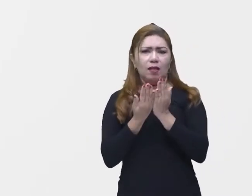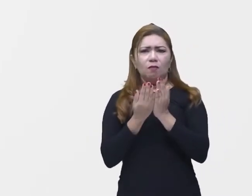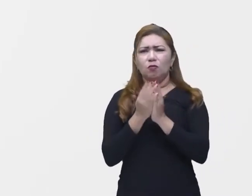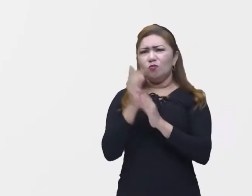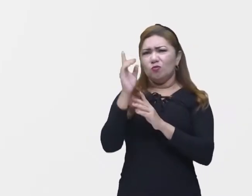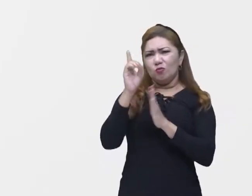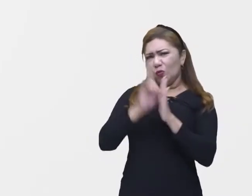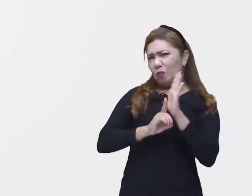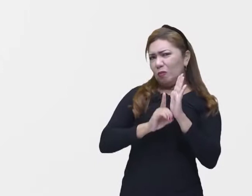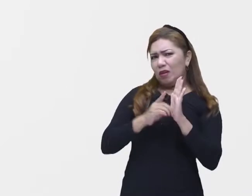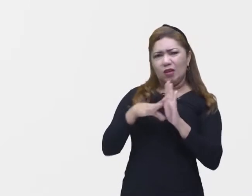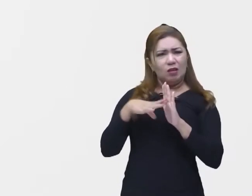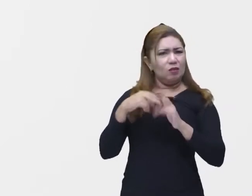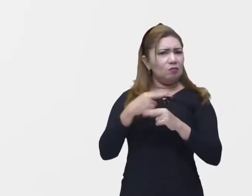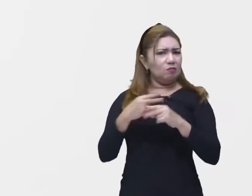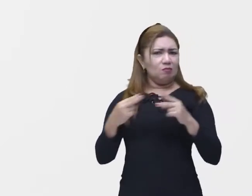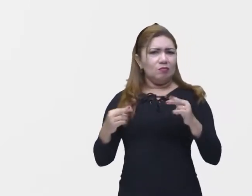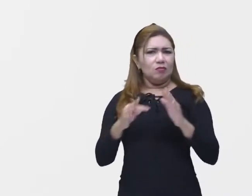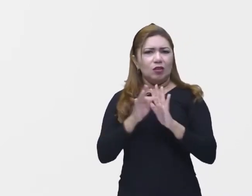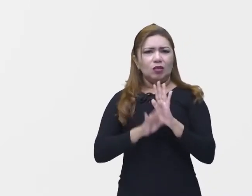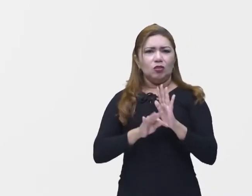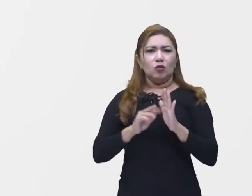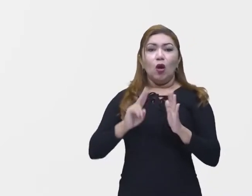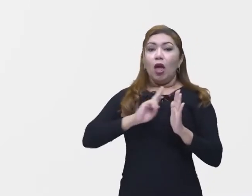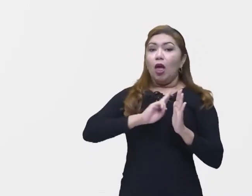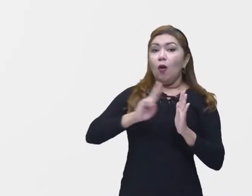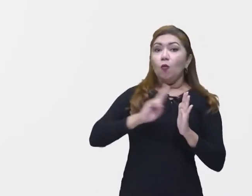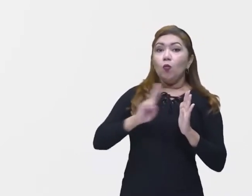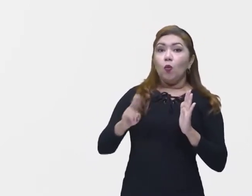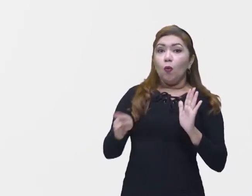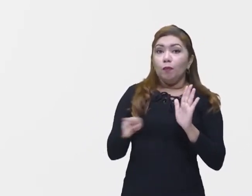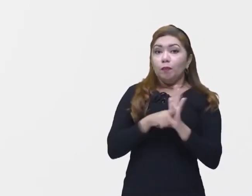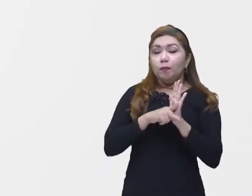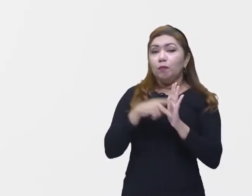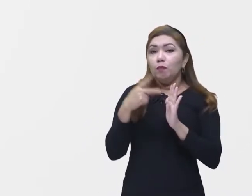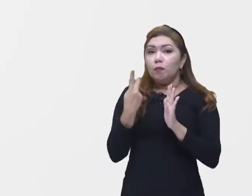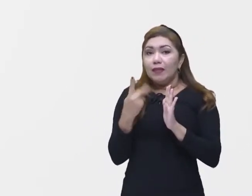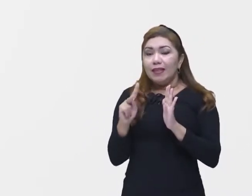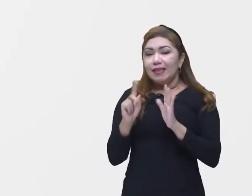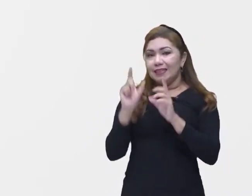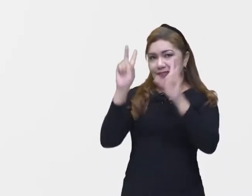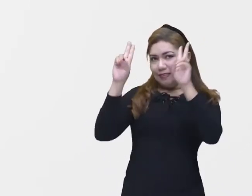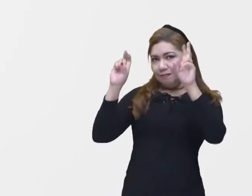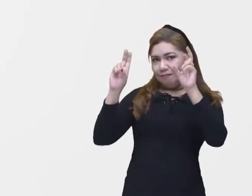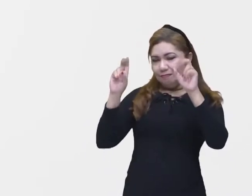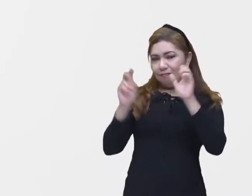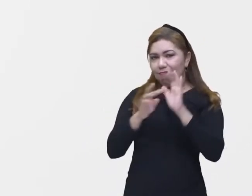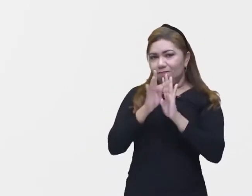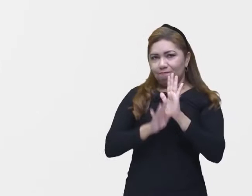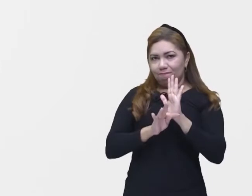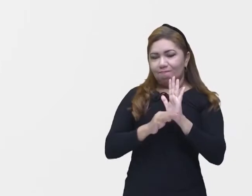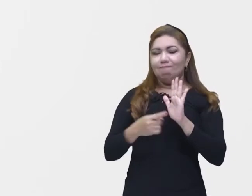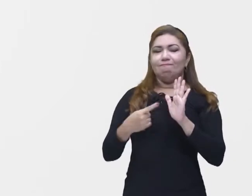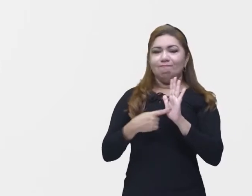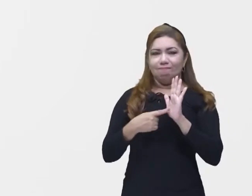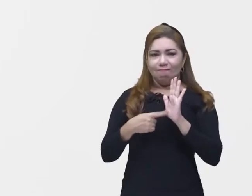etc. Nome, designação, qualificação, inscrição posta no começo de